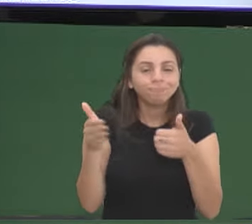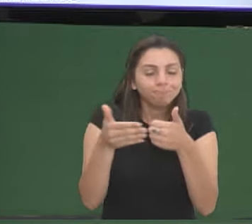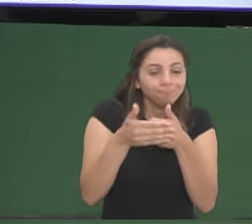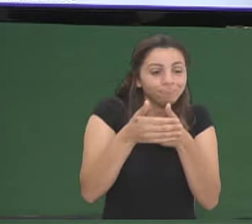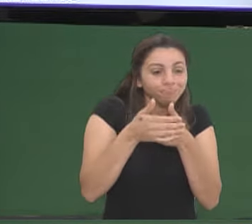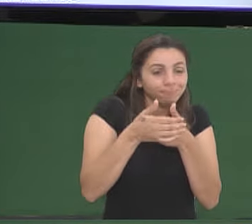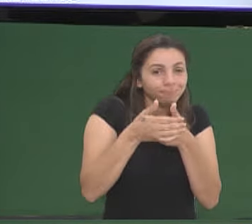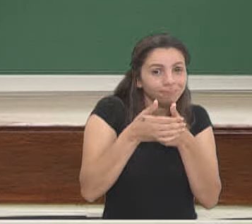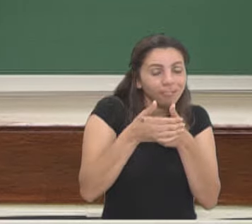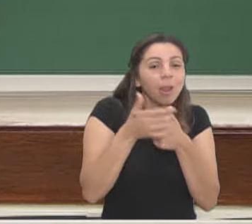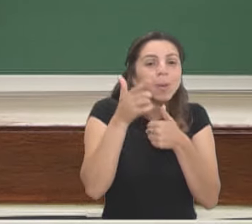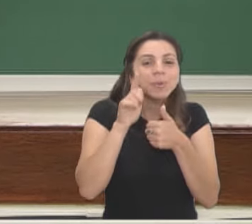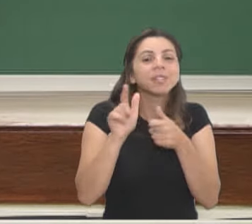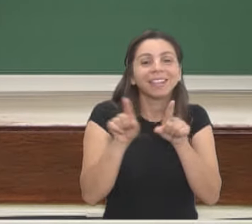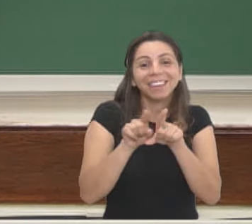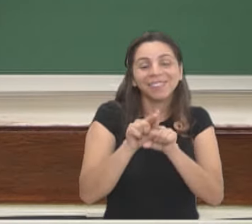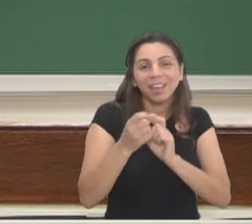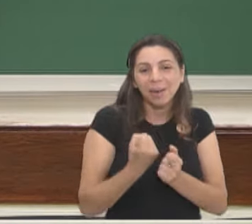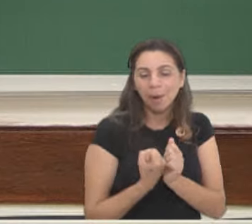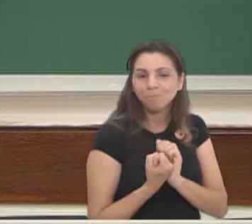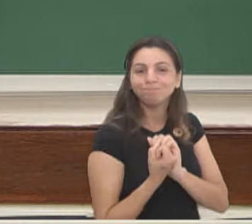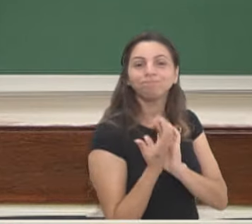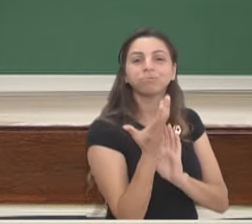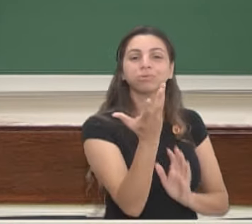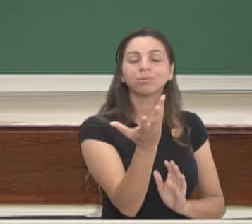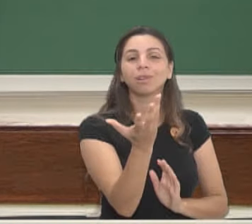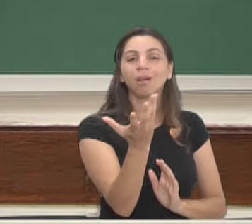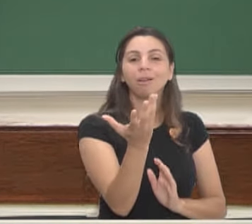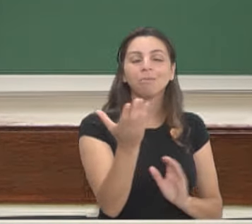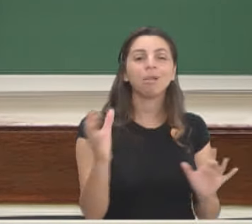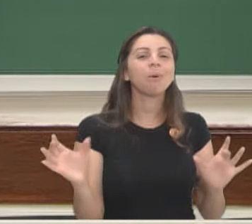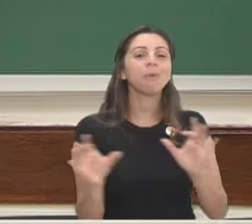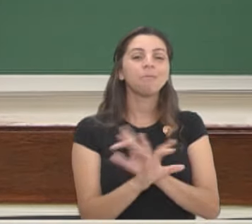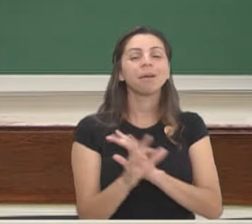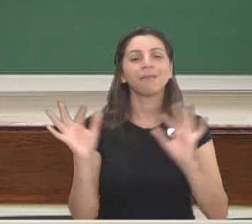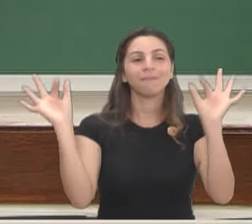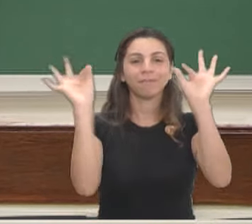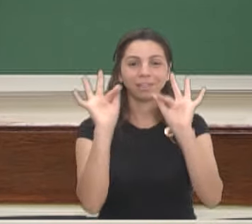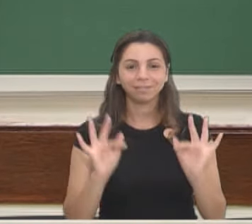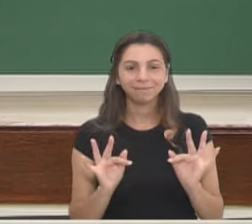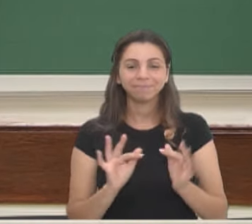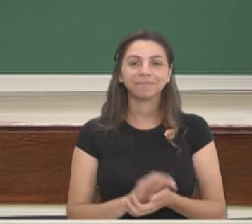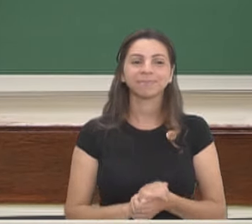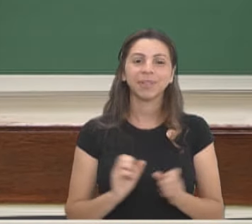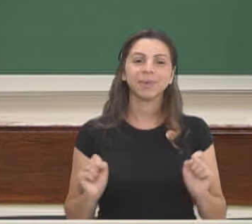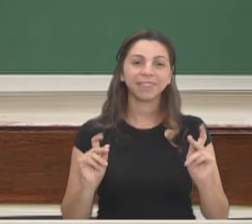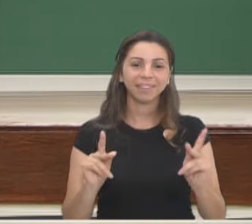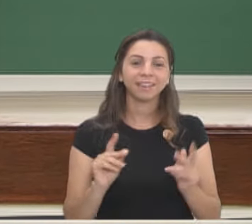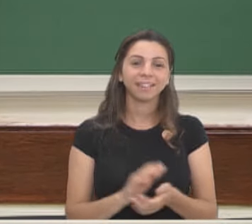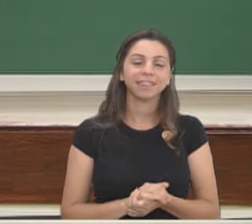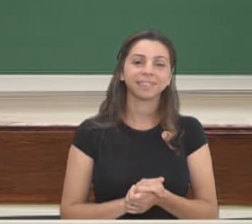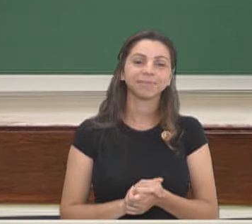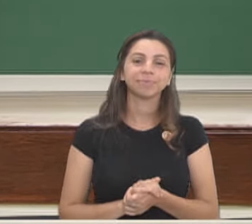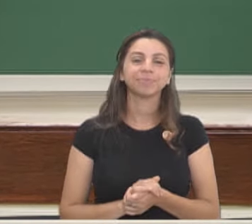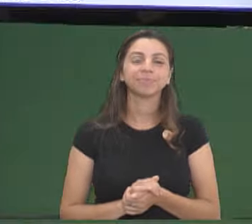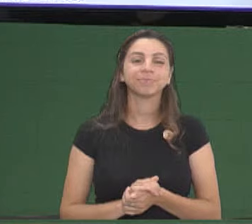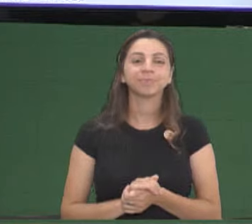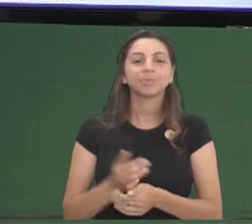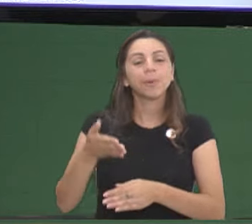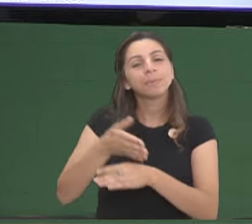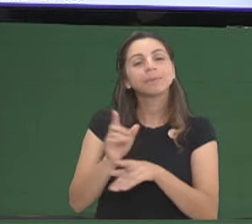quando ela se expressa, ela se torna mais completa, mais feliz, digamos assim, certo? Os participantes